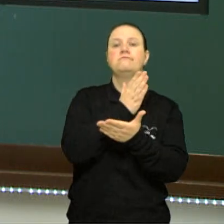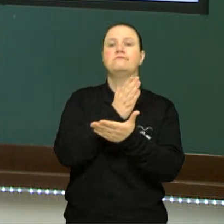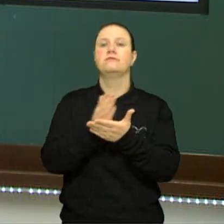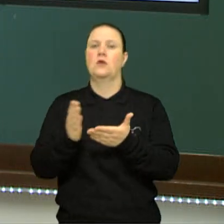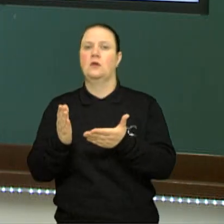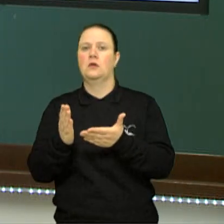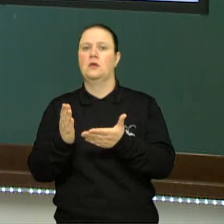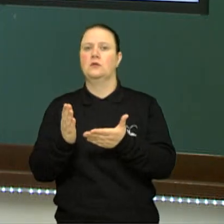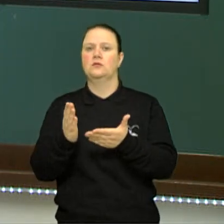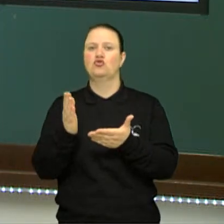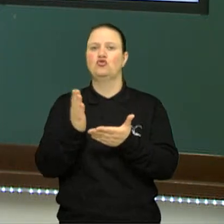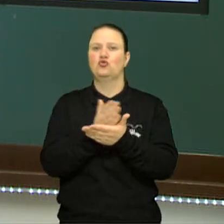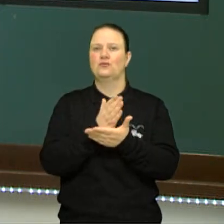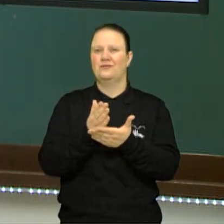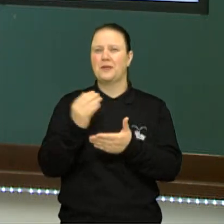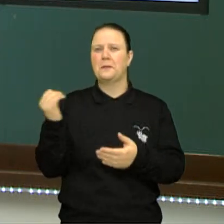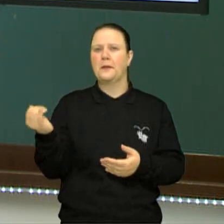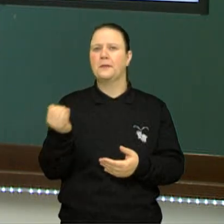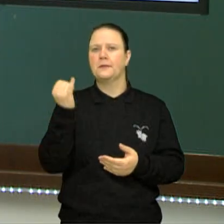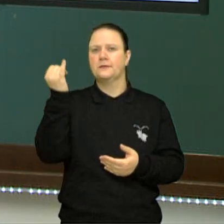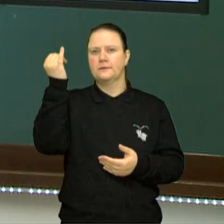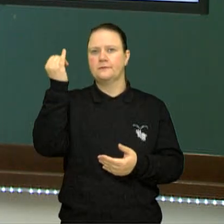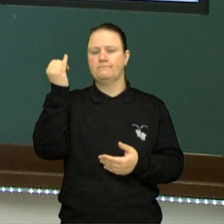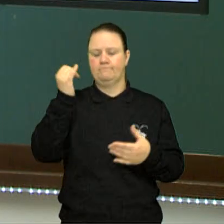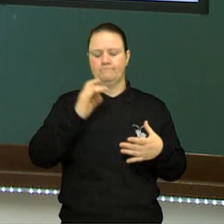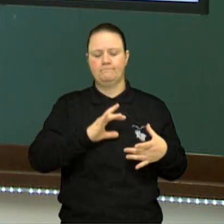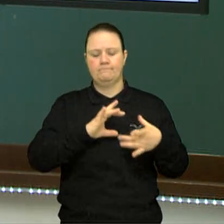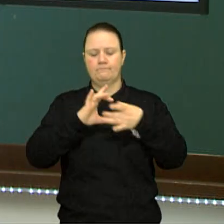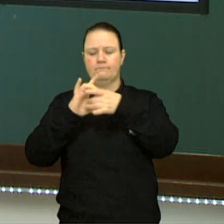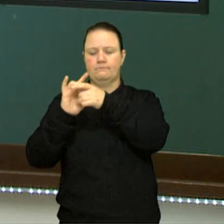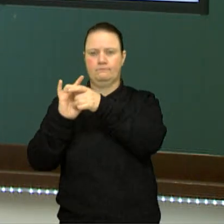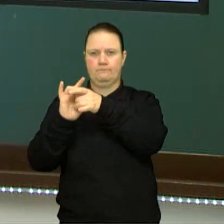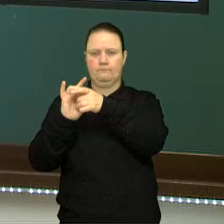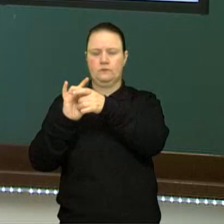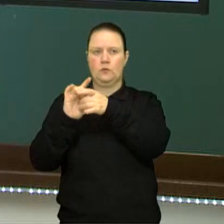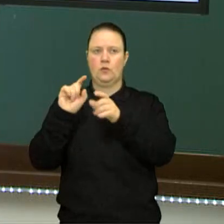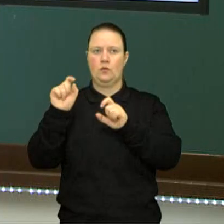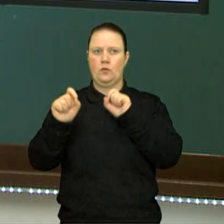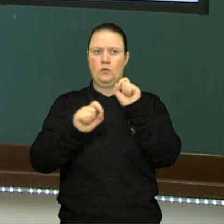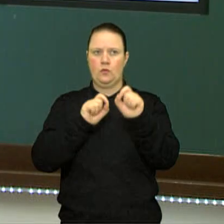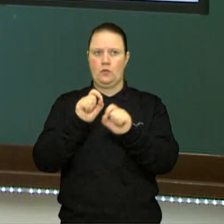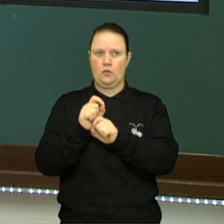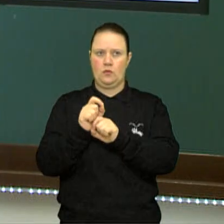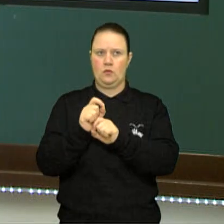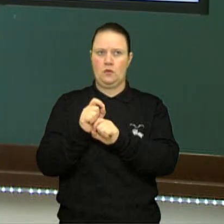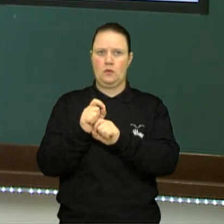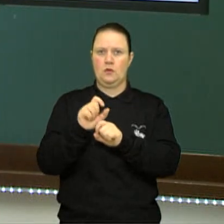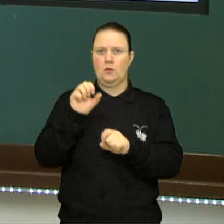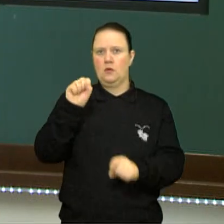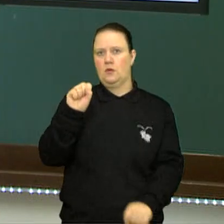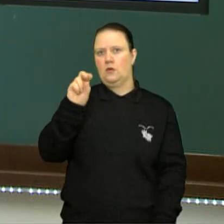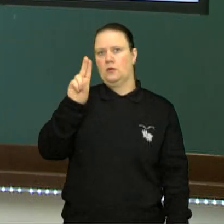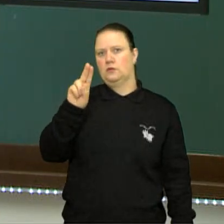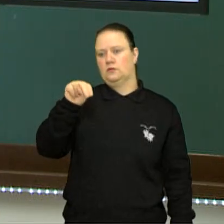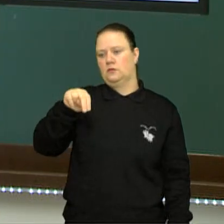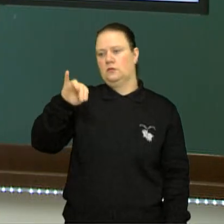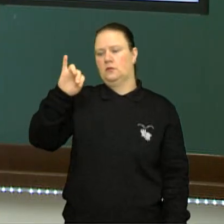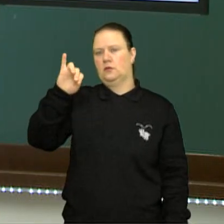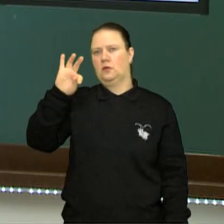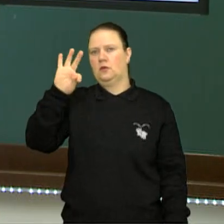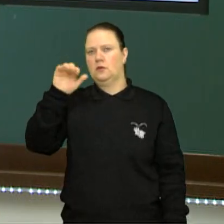muito importante aqui neste contexto, né? Que é a divisão entre sunitas e a